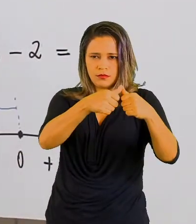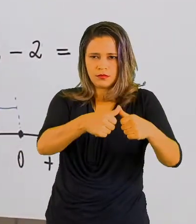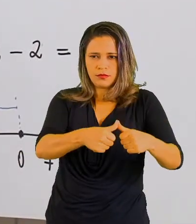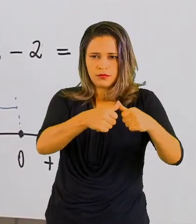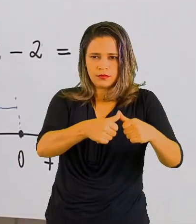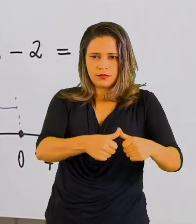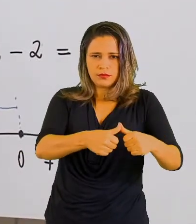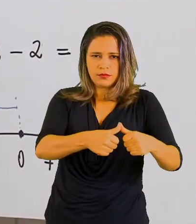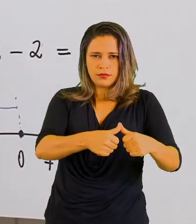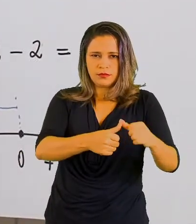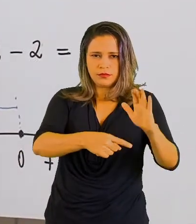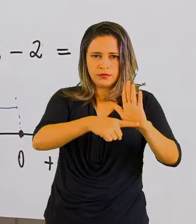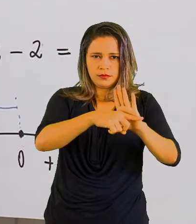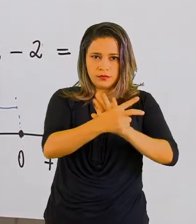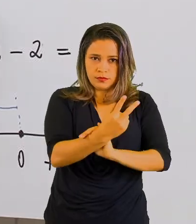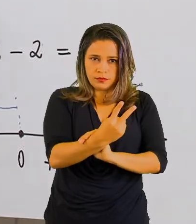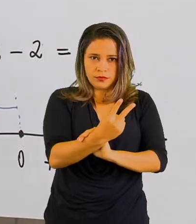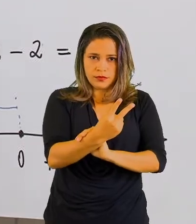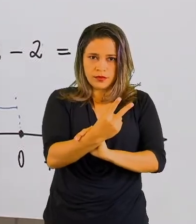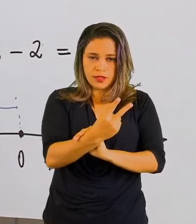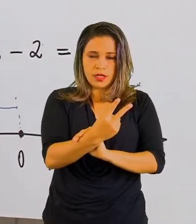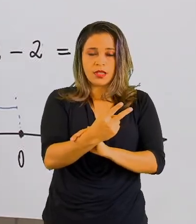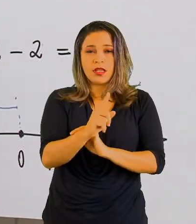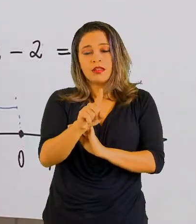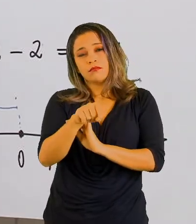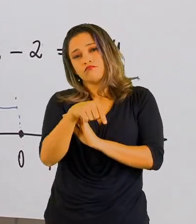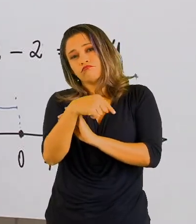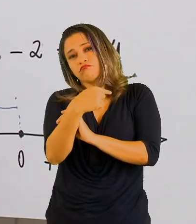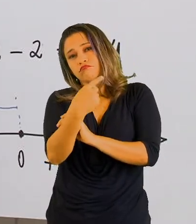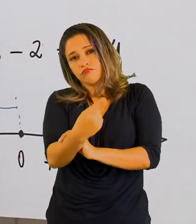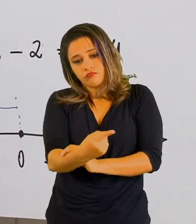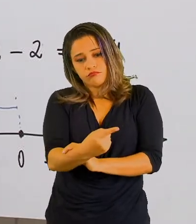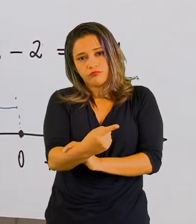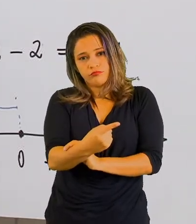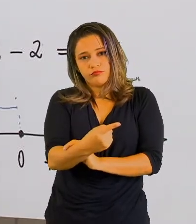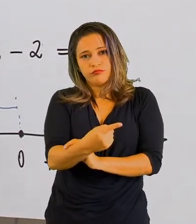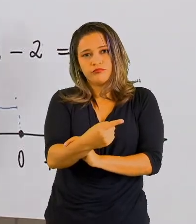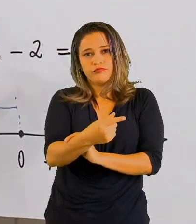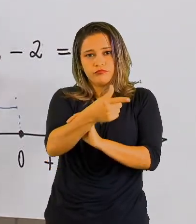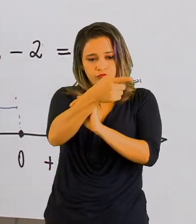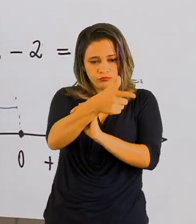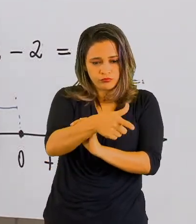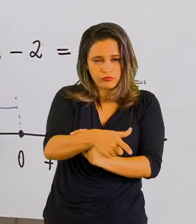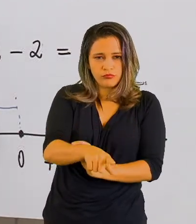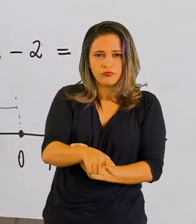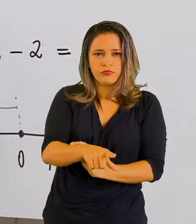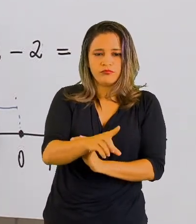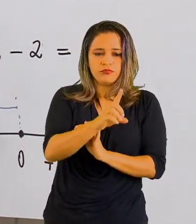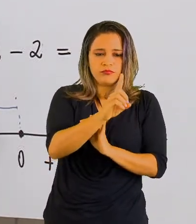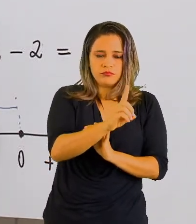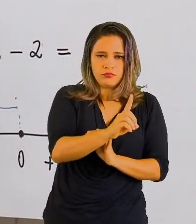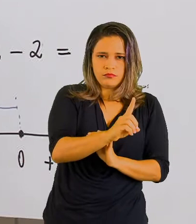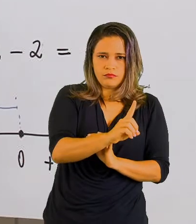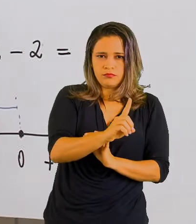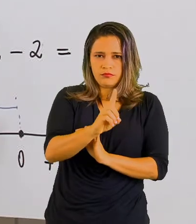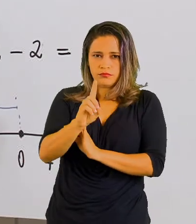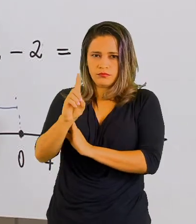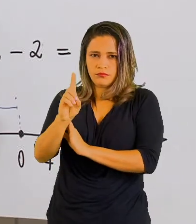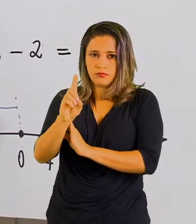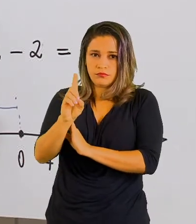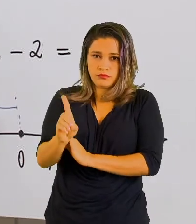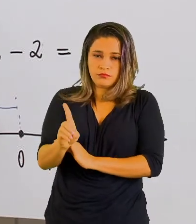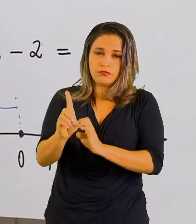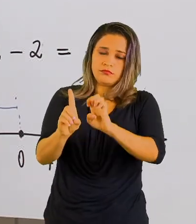menos 2. Depois eu tenho que fazer um outro deslocamento de 2 unidades também, da direita para a esquerda. Então, da abscissa menos